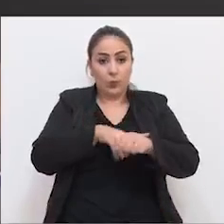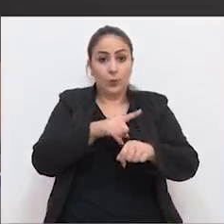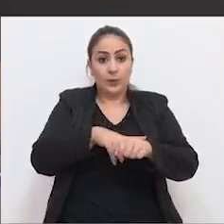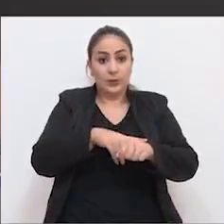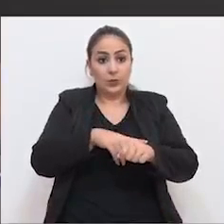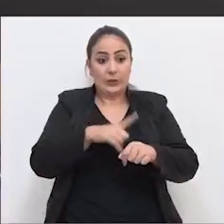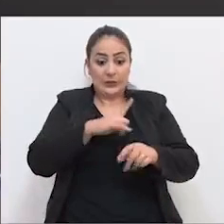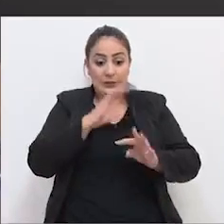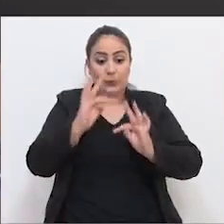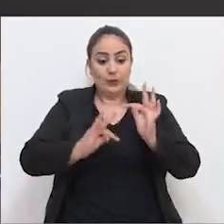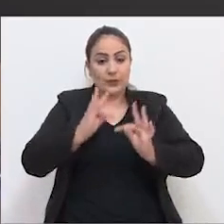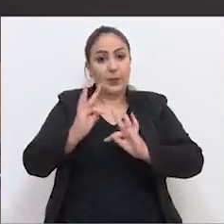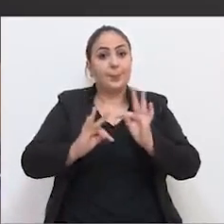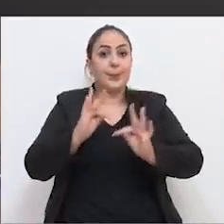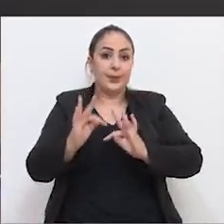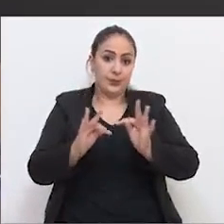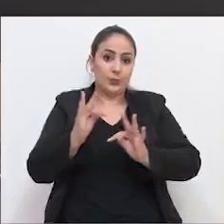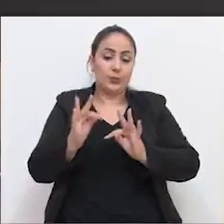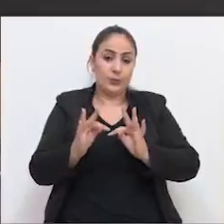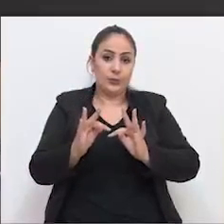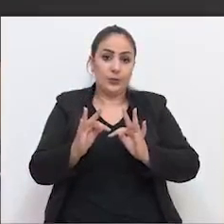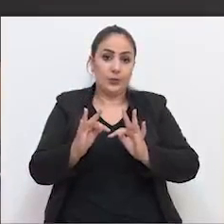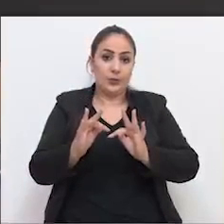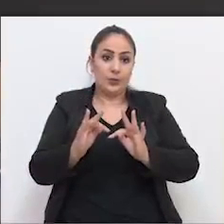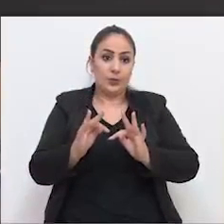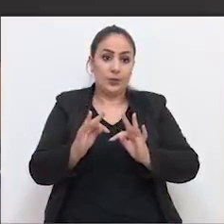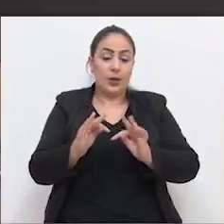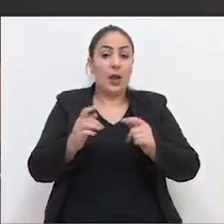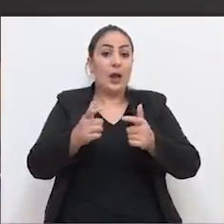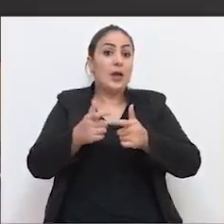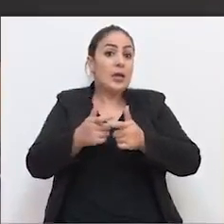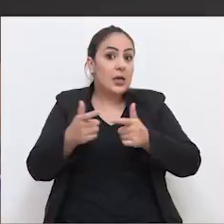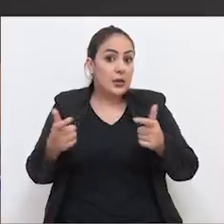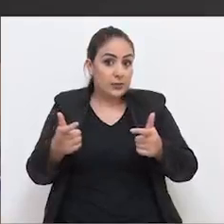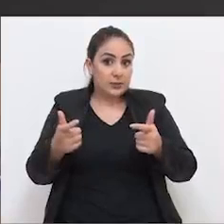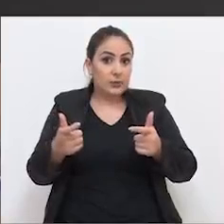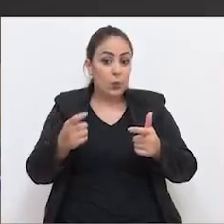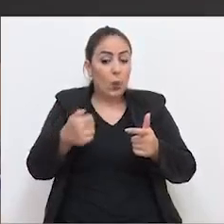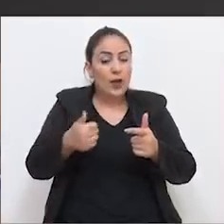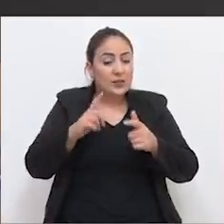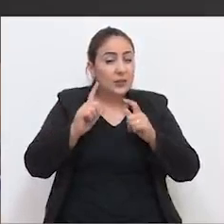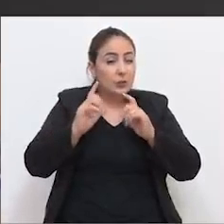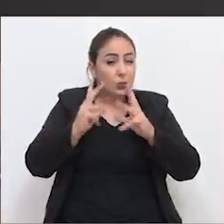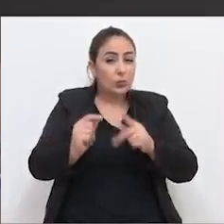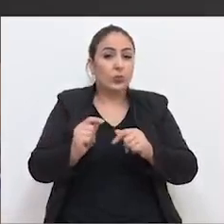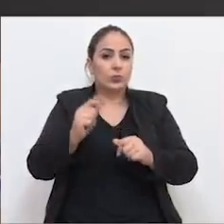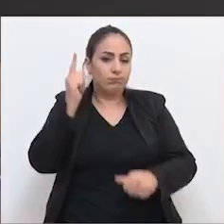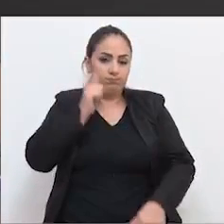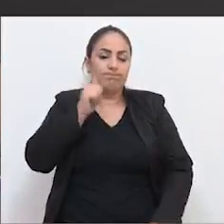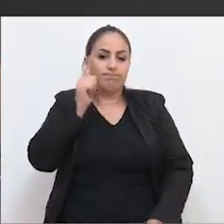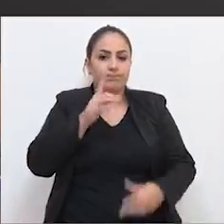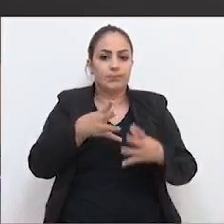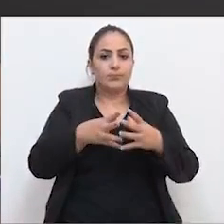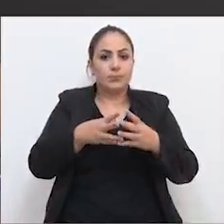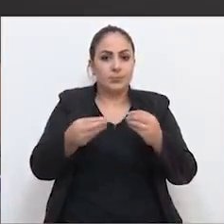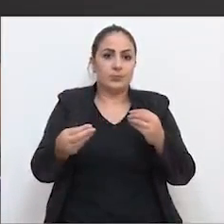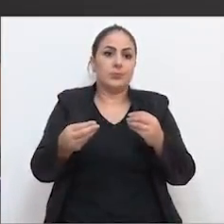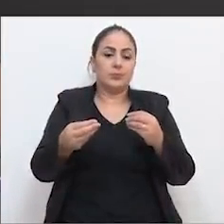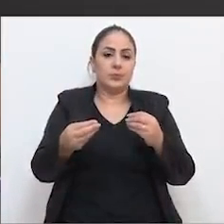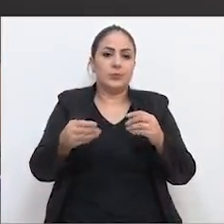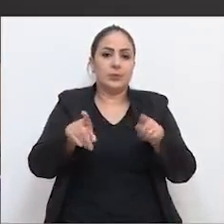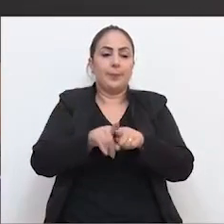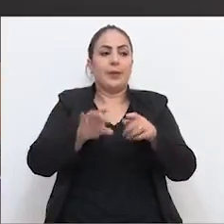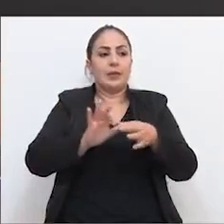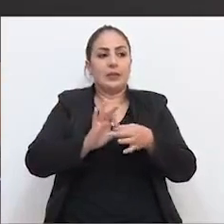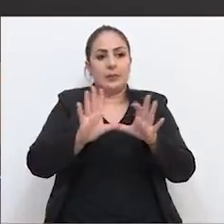no momento que recebe o tratamento, na grande e ampla maioria, consegue se